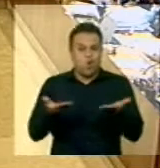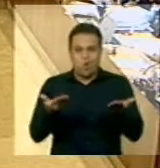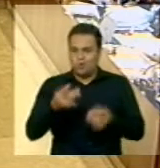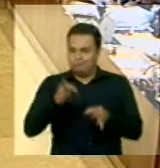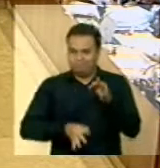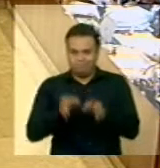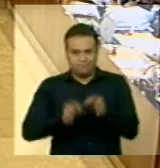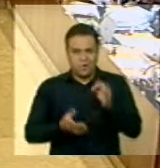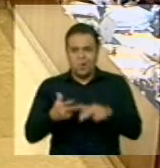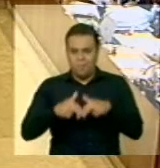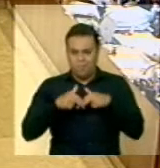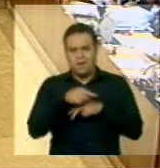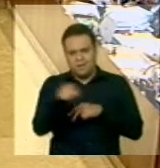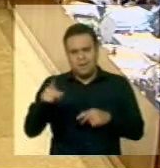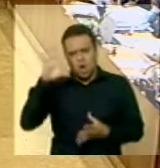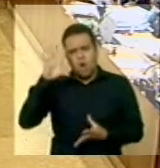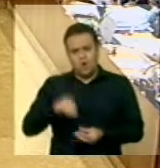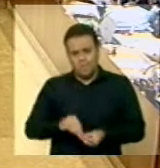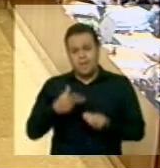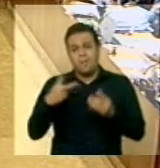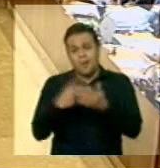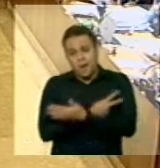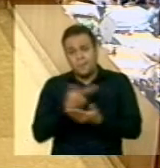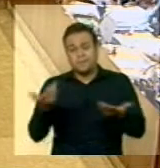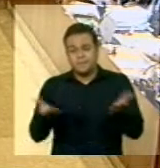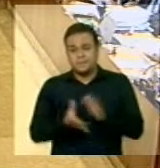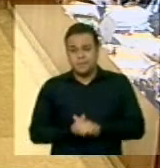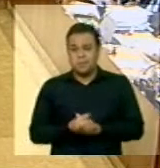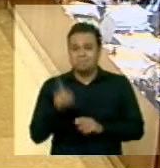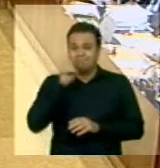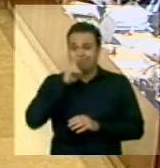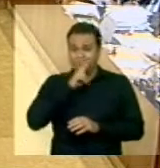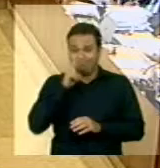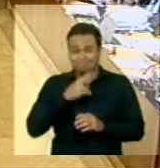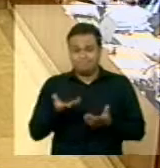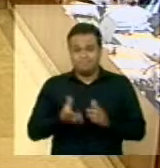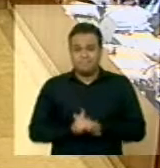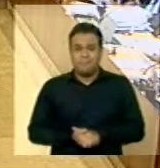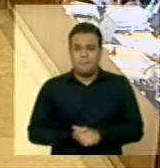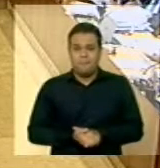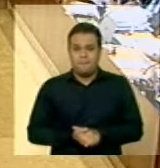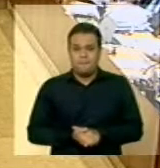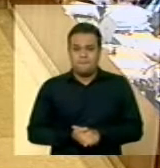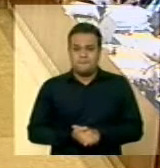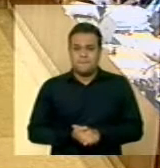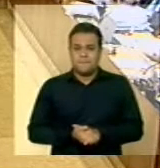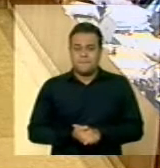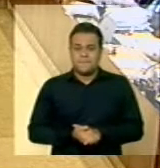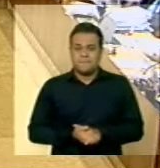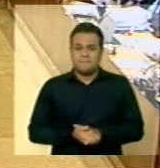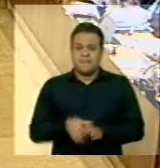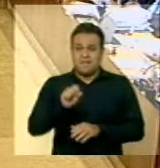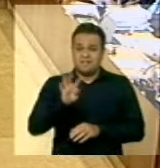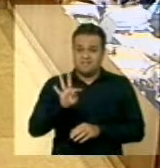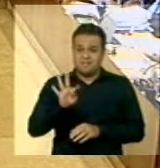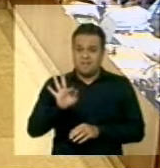julgados hoje. Tenho certeza que todos compreenderão que foi algo absolutamente imprevisível. O tribunal agradece a compreensão dos